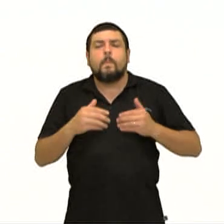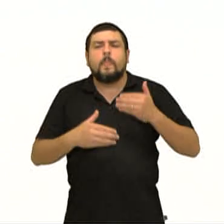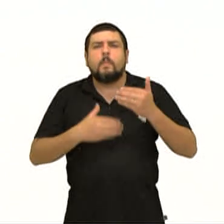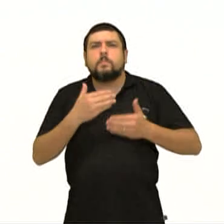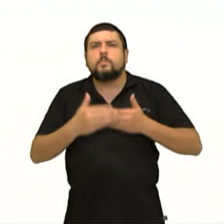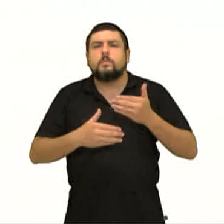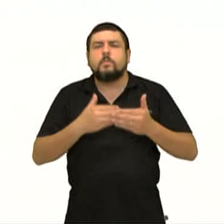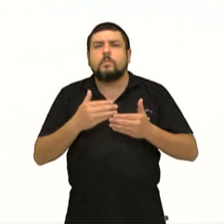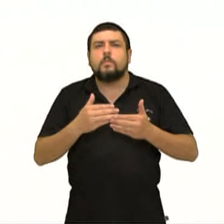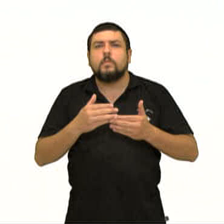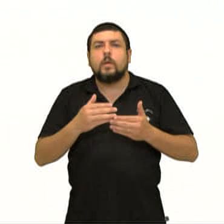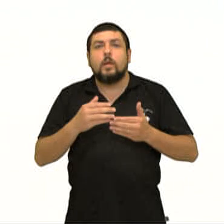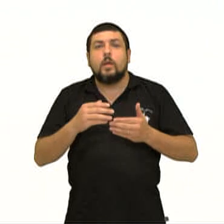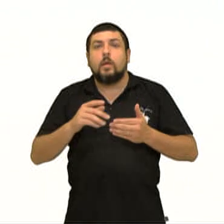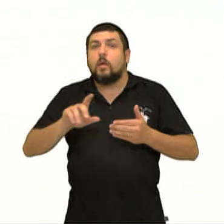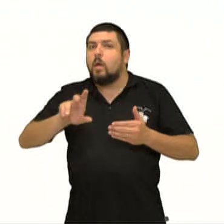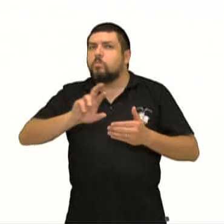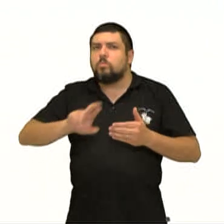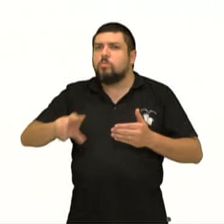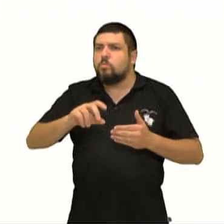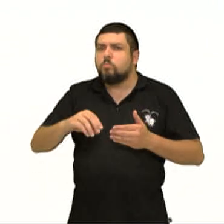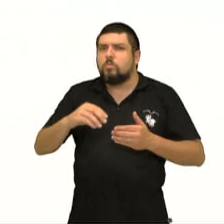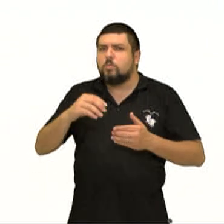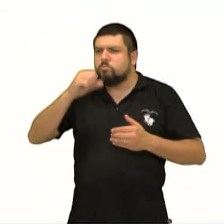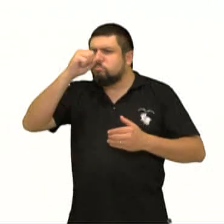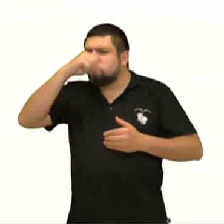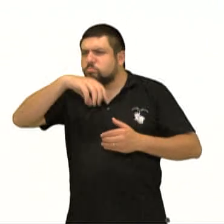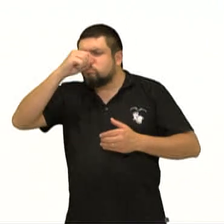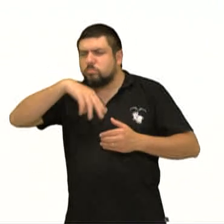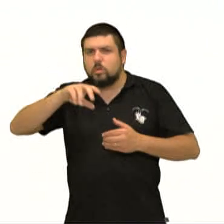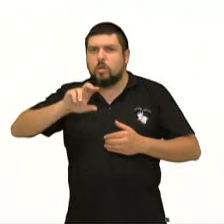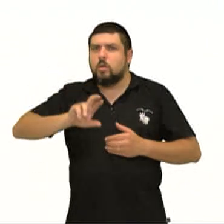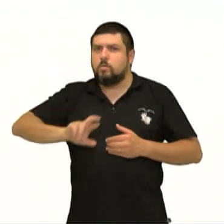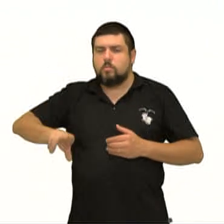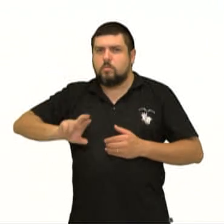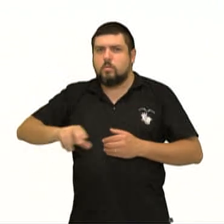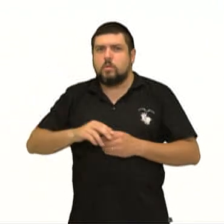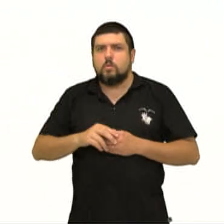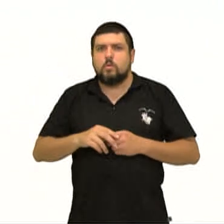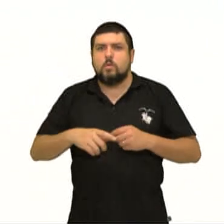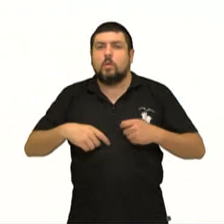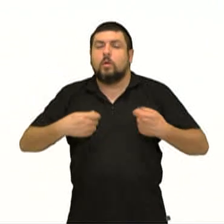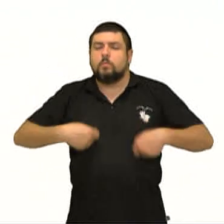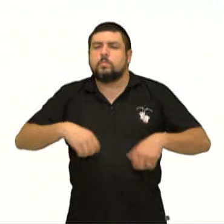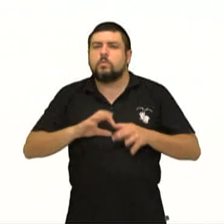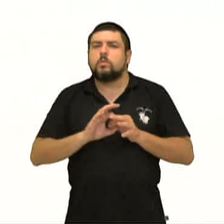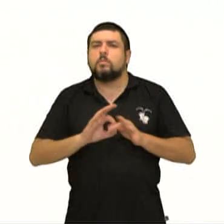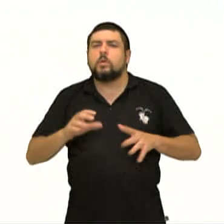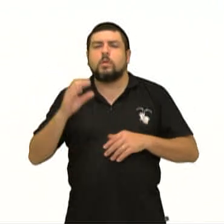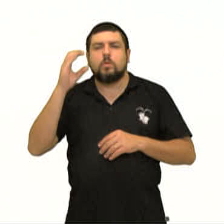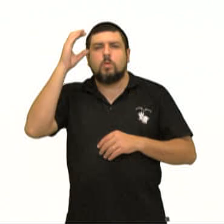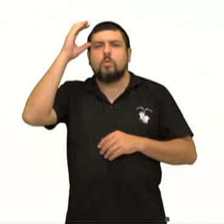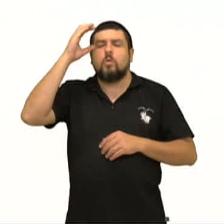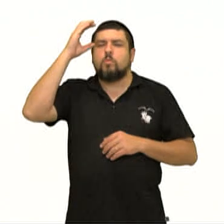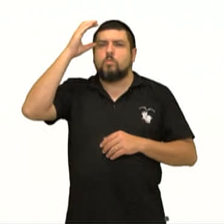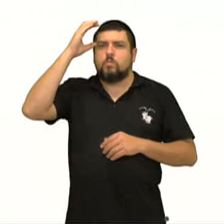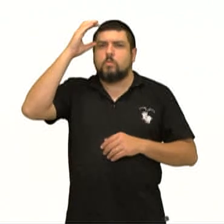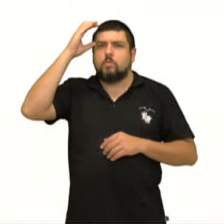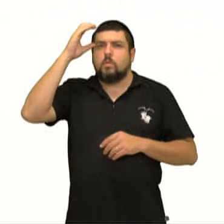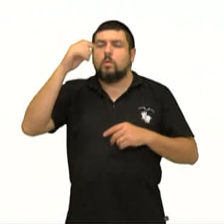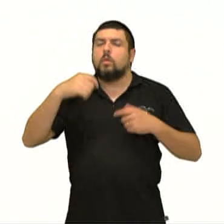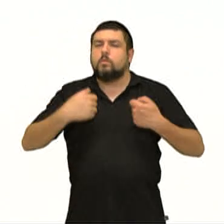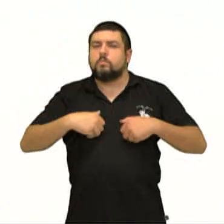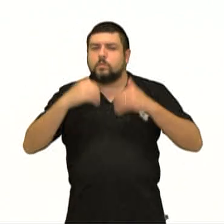assim. Então, a liberdade ela tem que estar, sim, constante, ela tem que estar consciente, né, ela não pode barrar o aspecto legal.